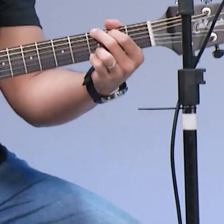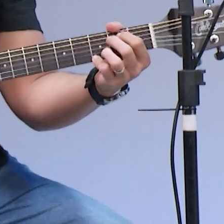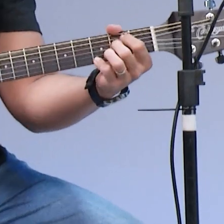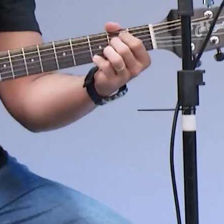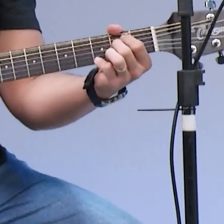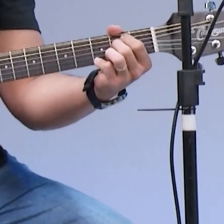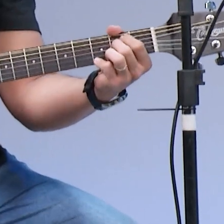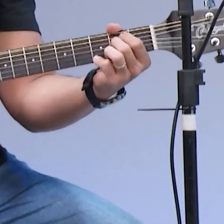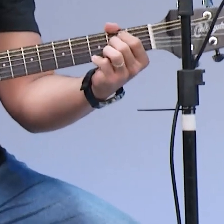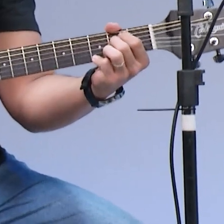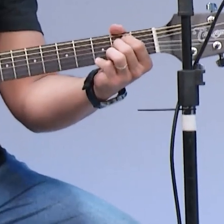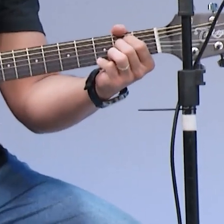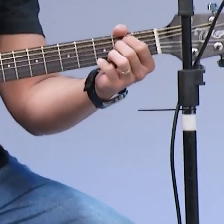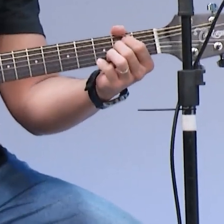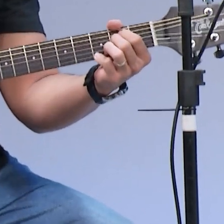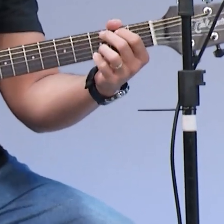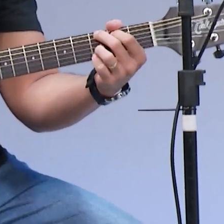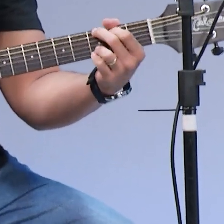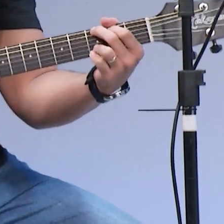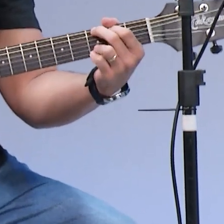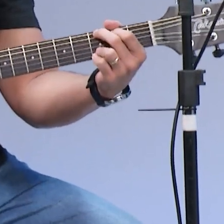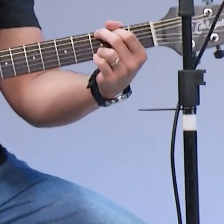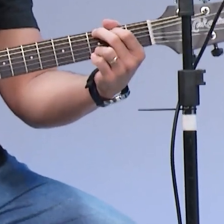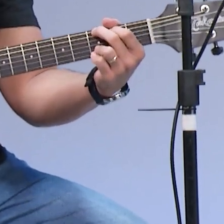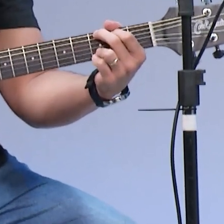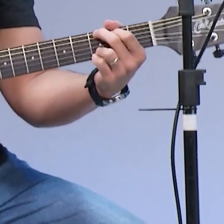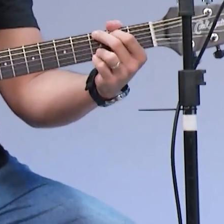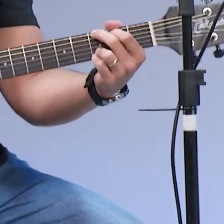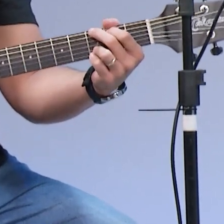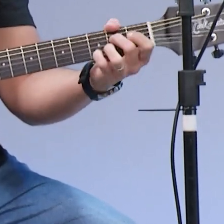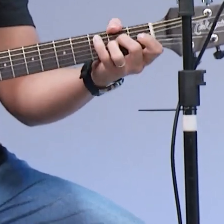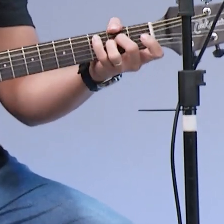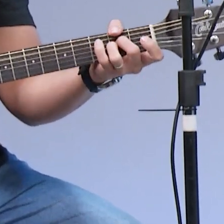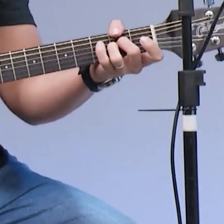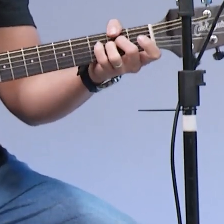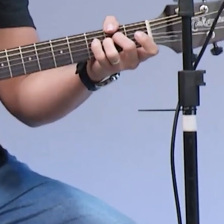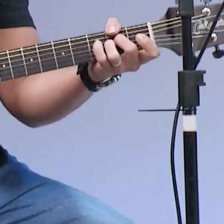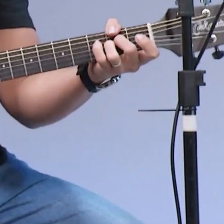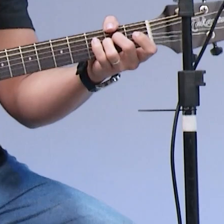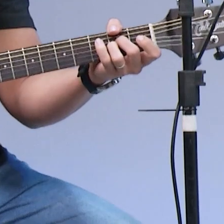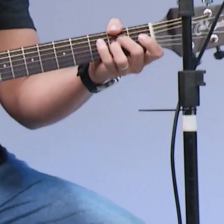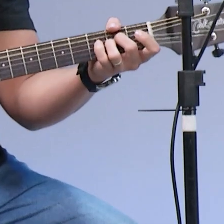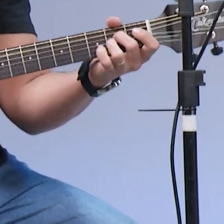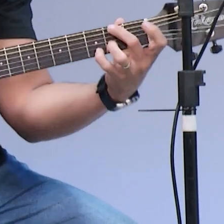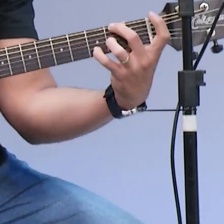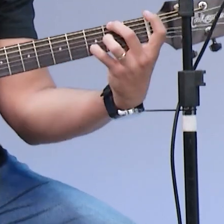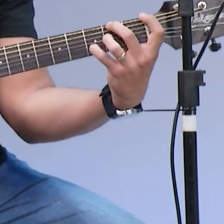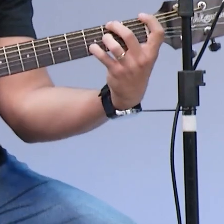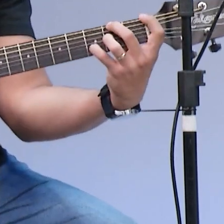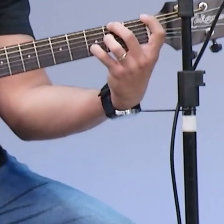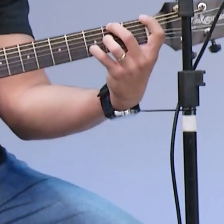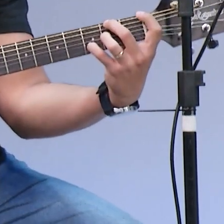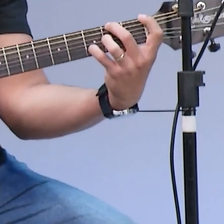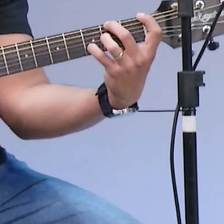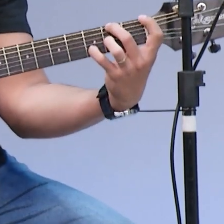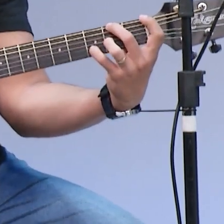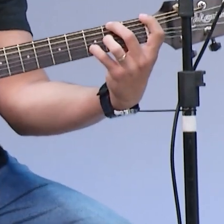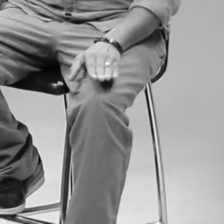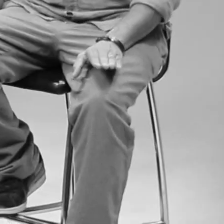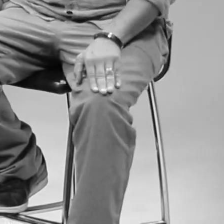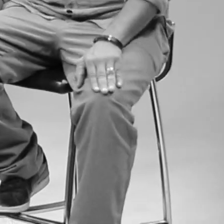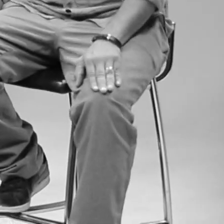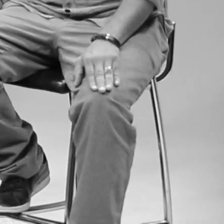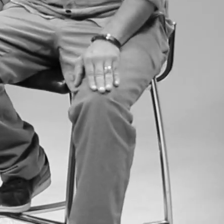desesperado, e ela desprezando o meu teatro. Mas eu estou